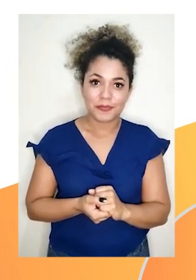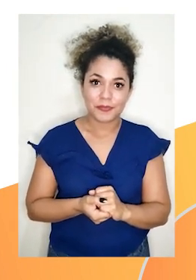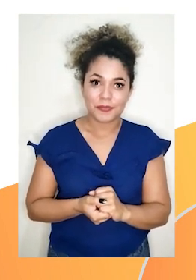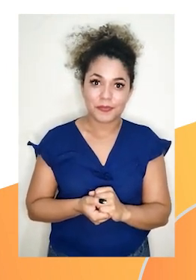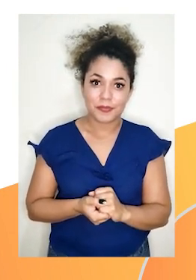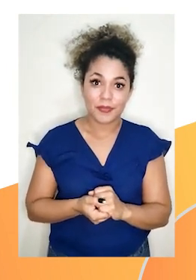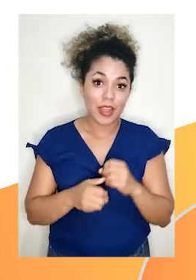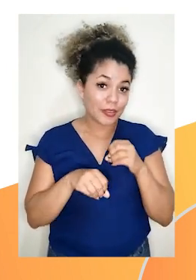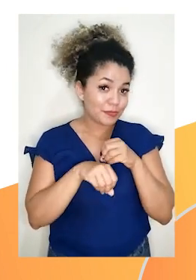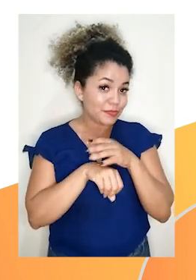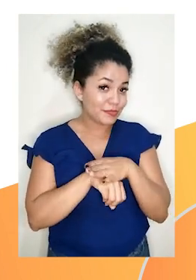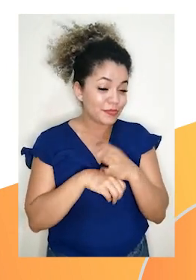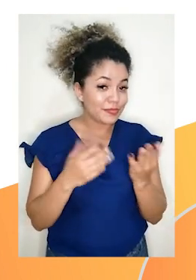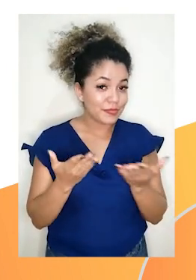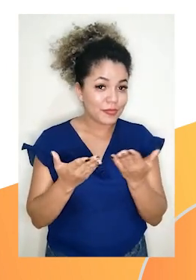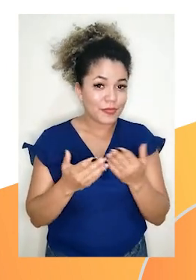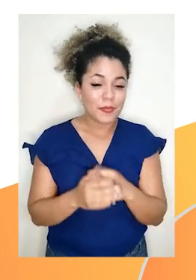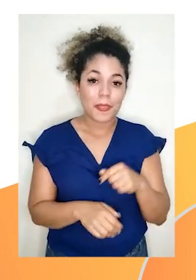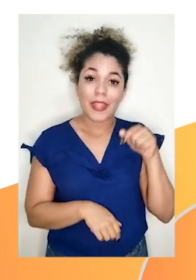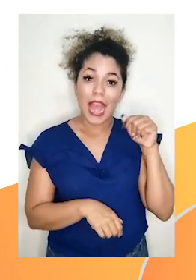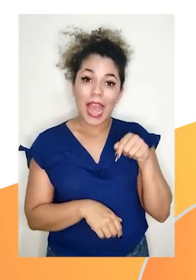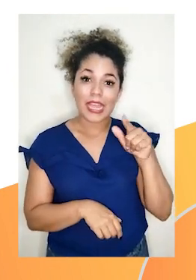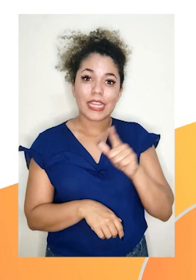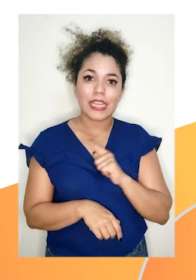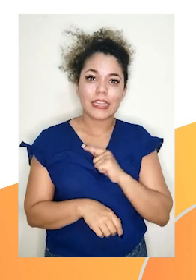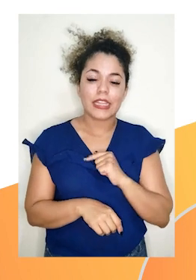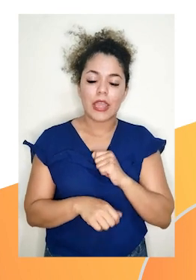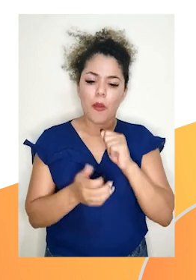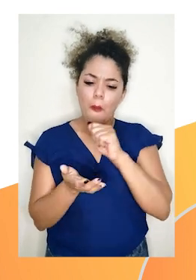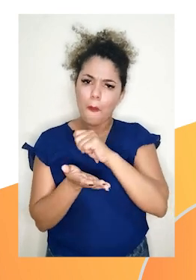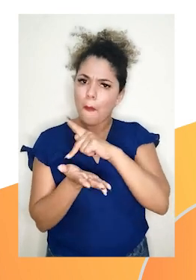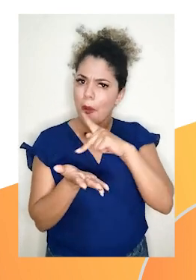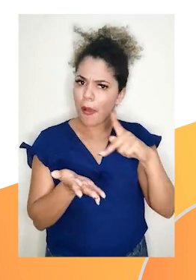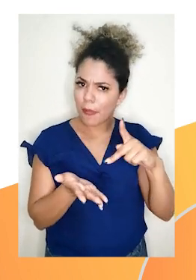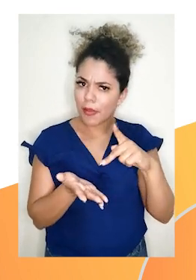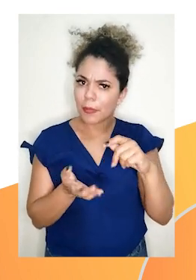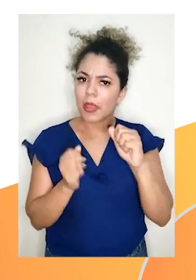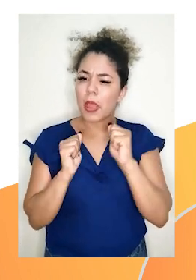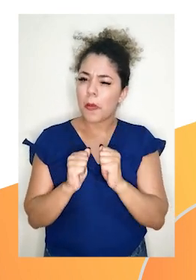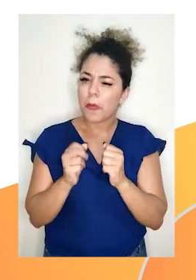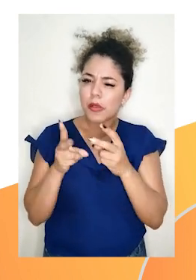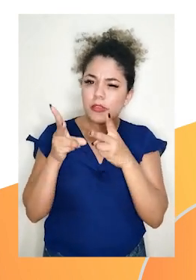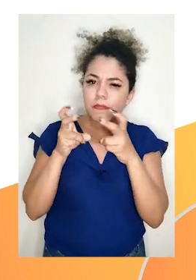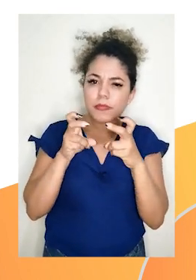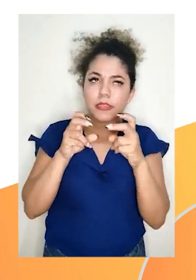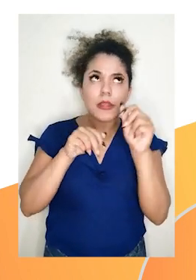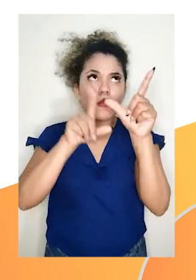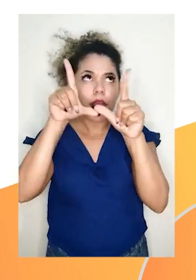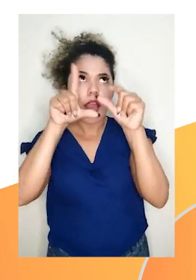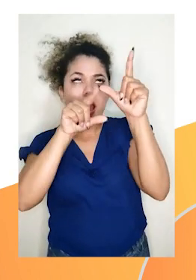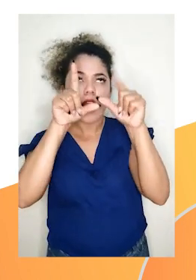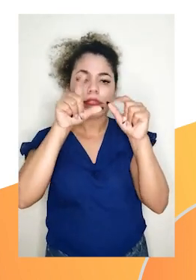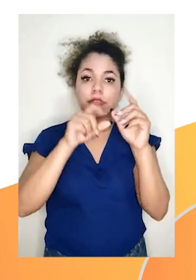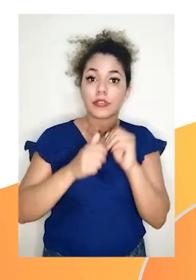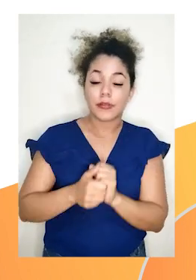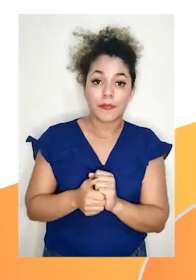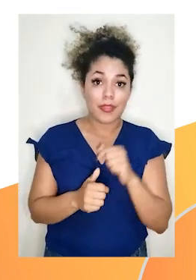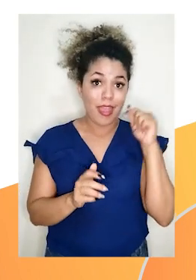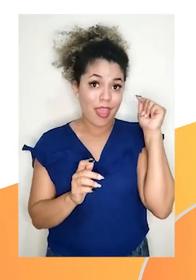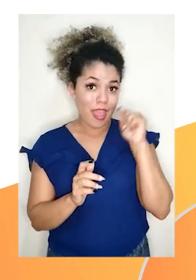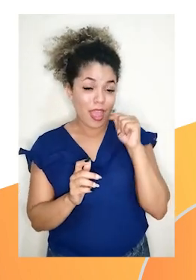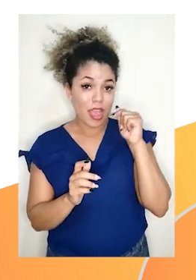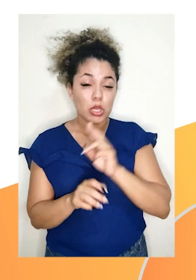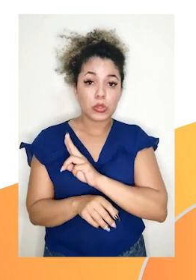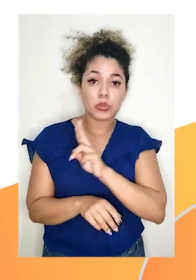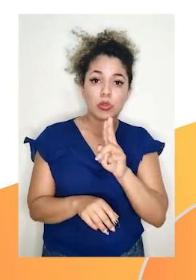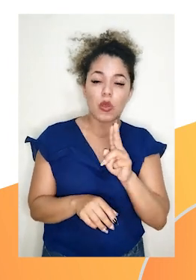Vamos de dica? Aqui nós temos um aplicativo que você pode observar as constelações. Ele é também